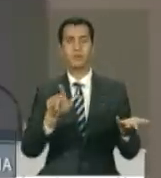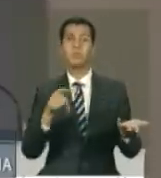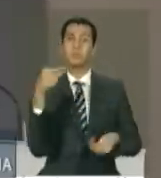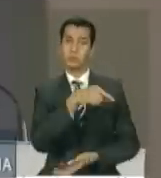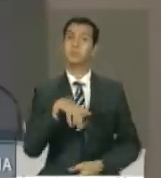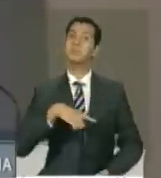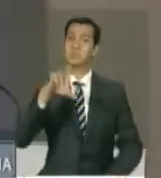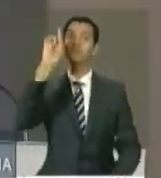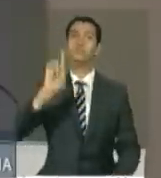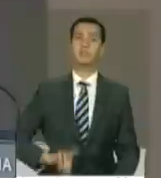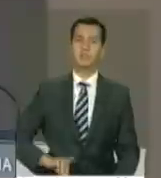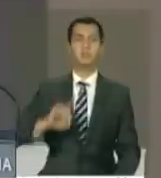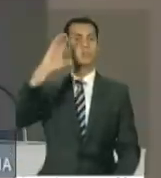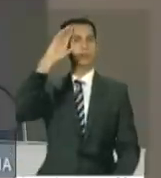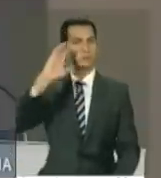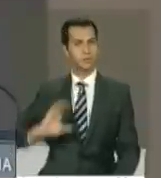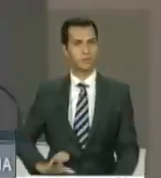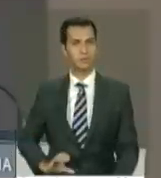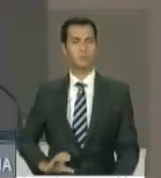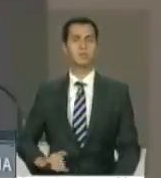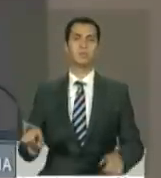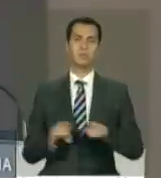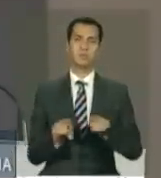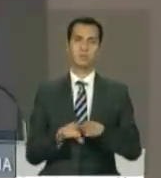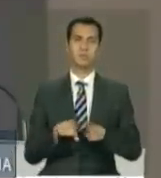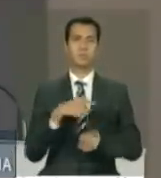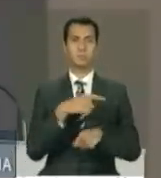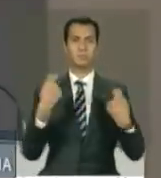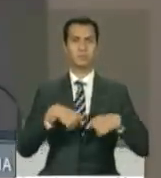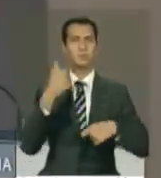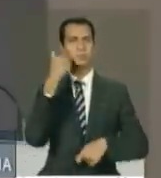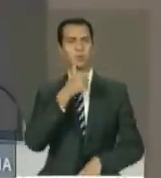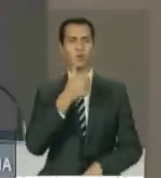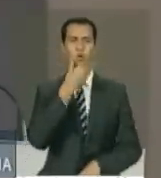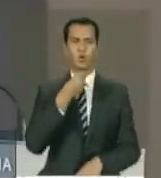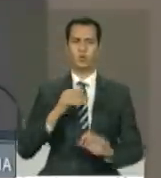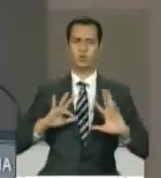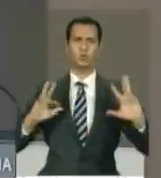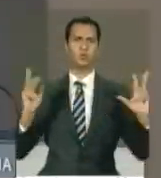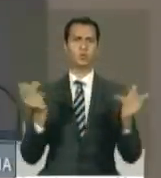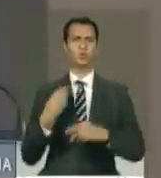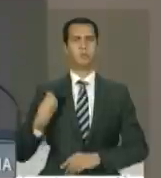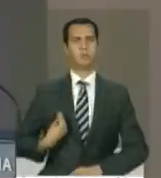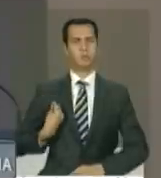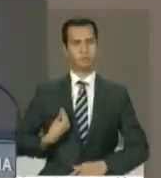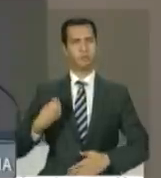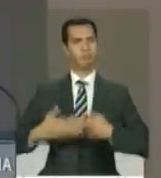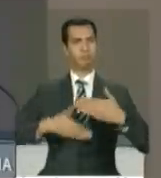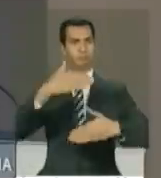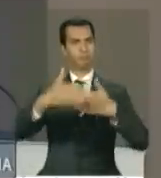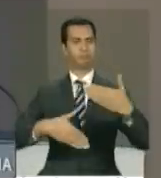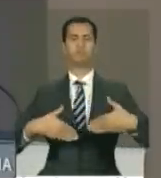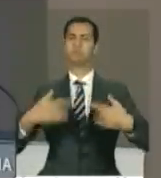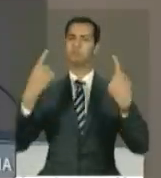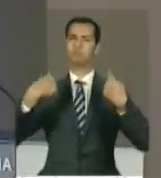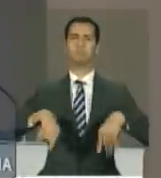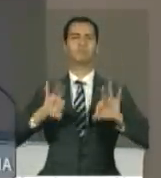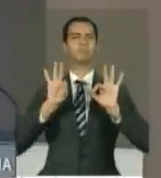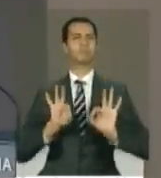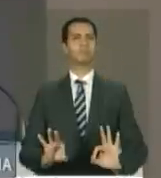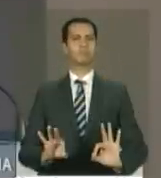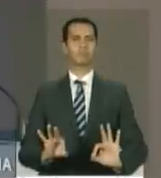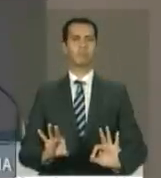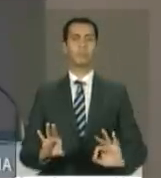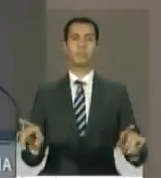direitos de cidadania e na elevação de mulheres e homens a uma vida digna e plena e